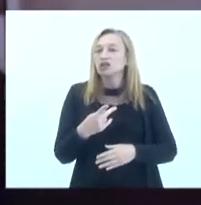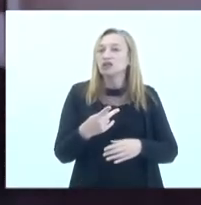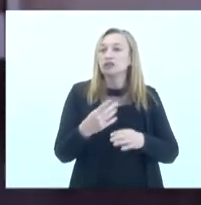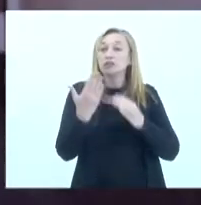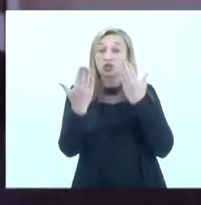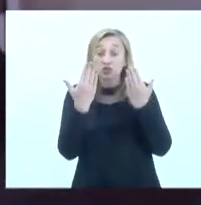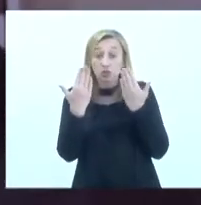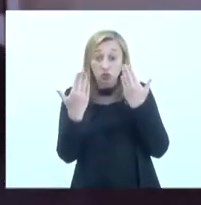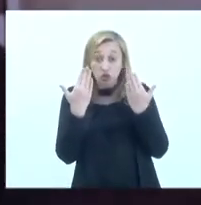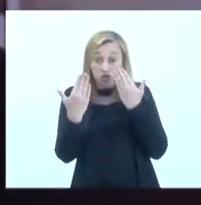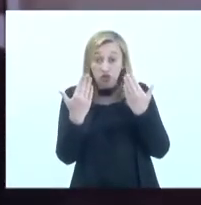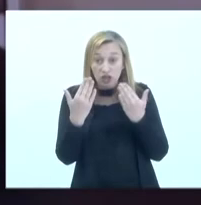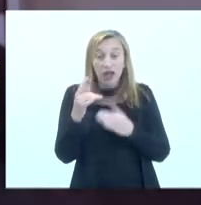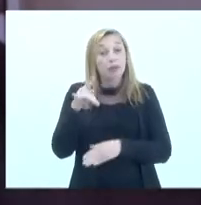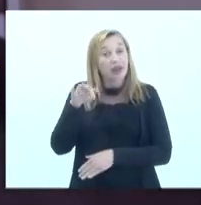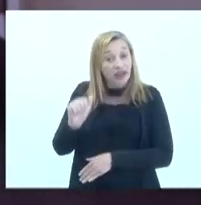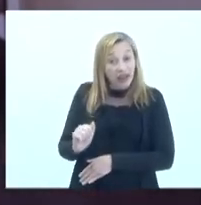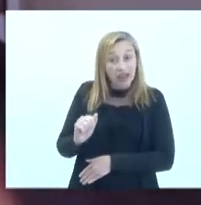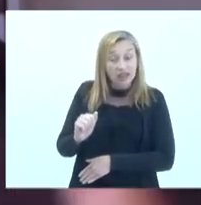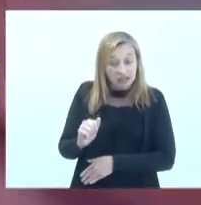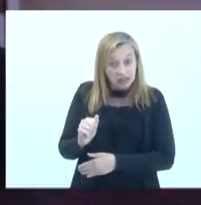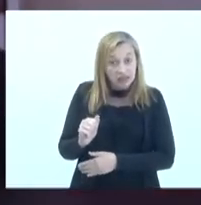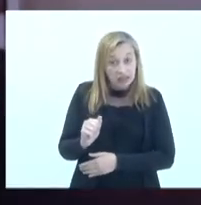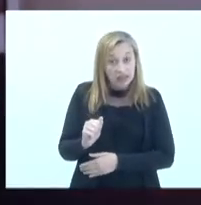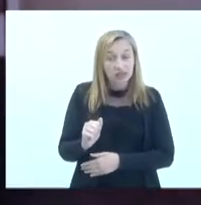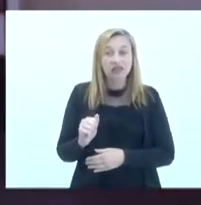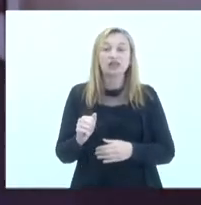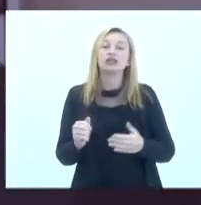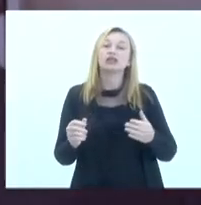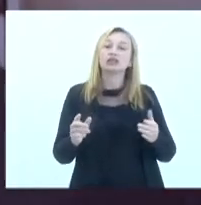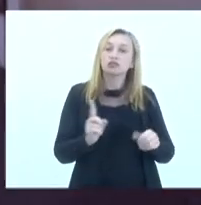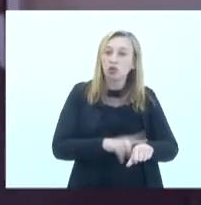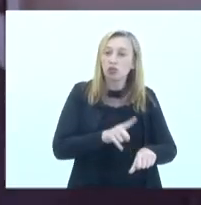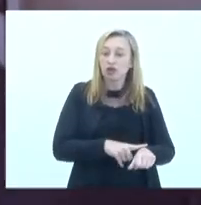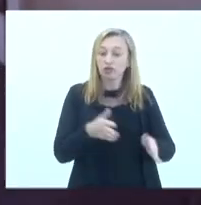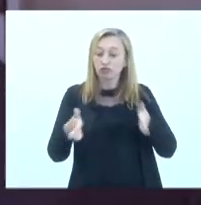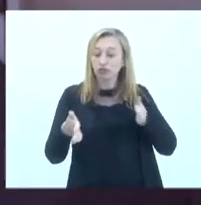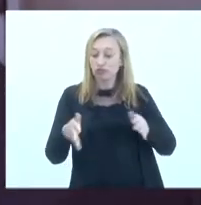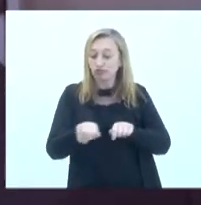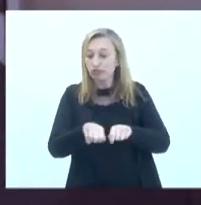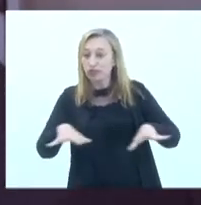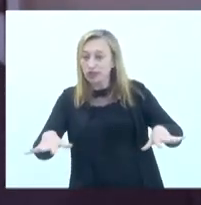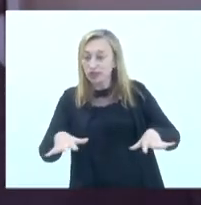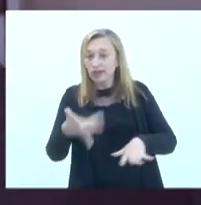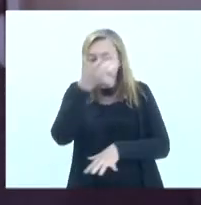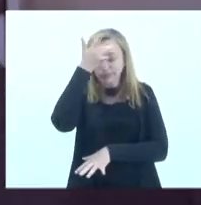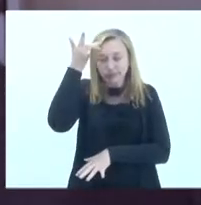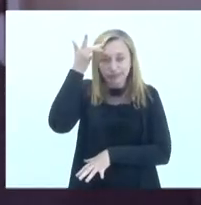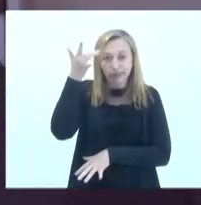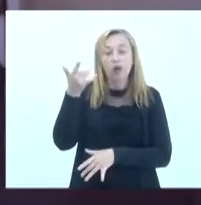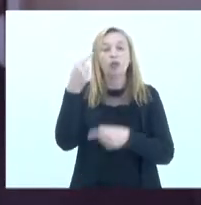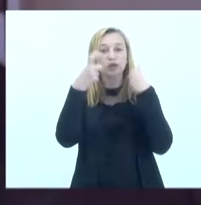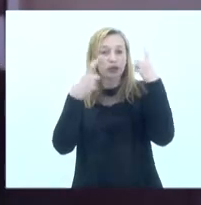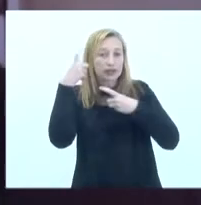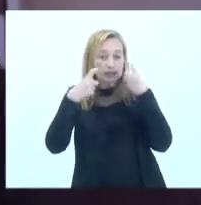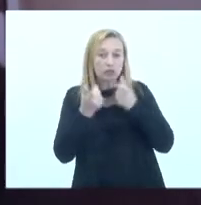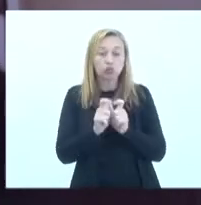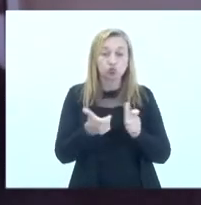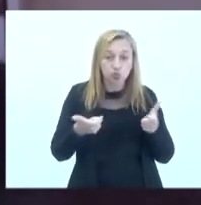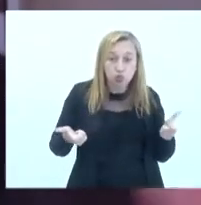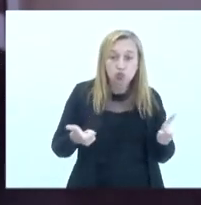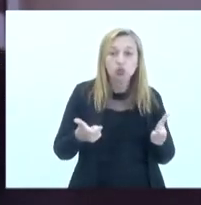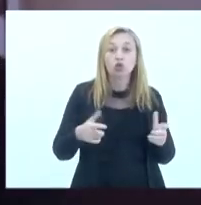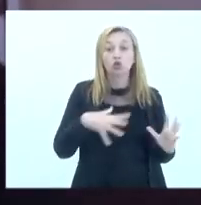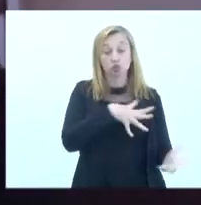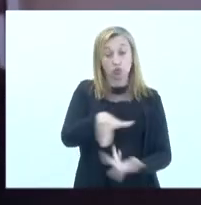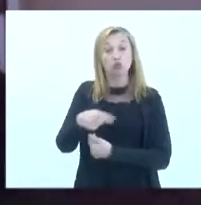aplicada, nesse momento pós-pandemia, ou nessa virada de pandemia para pós-pandemia, Saúde mental tem sido uma preocupação do mundo todo, nossa